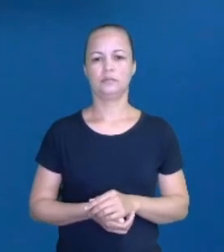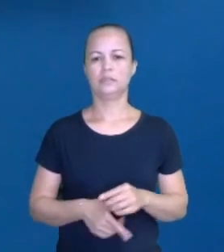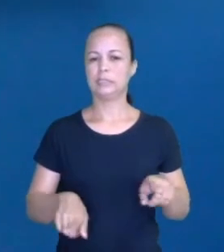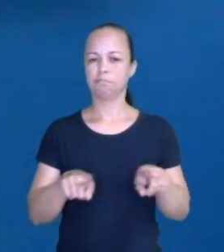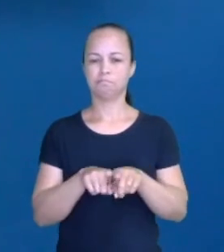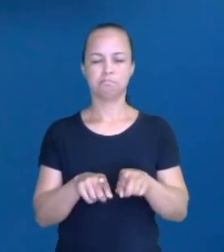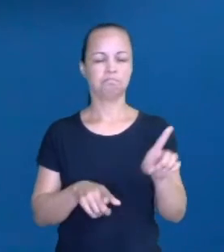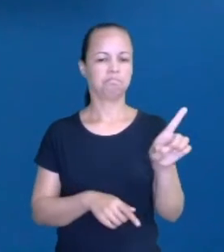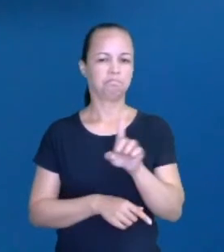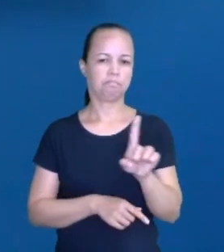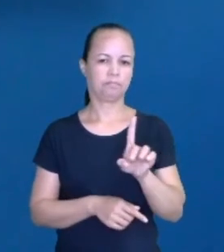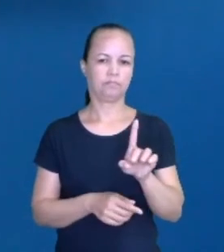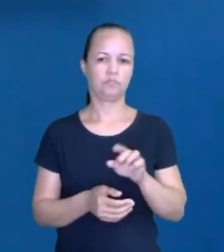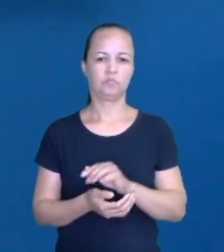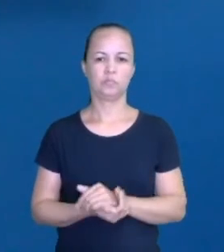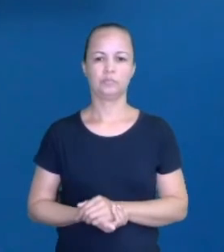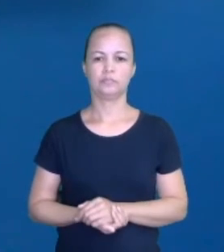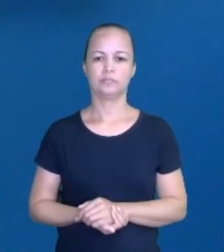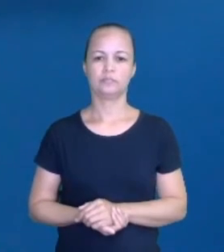Também não.